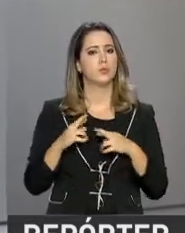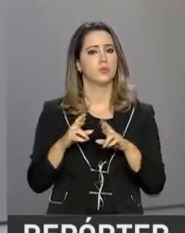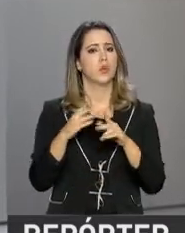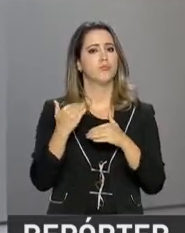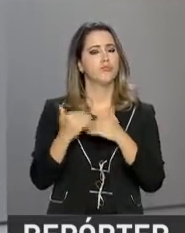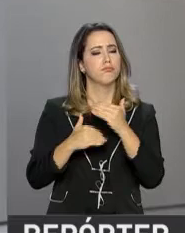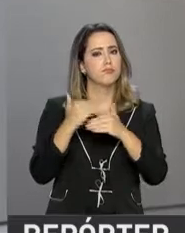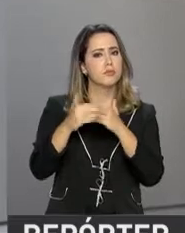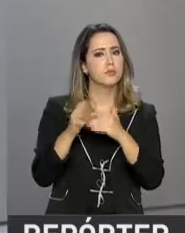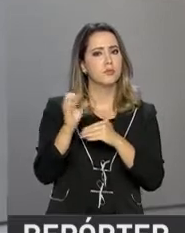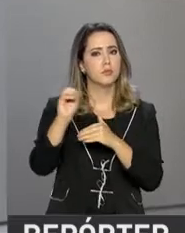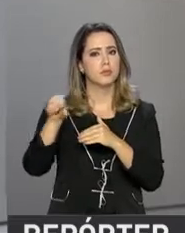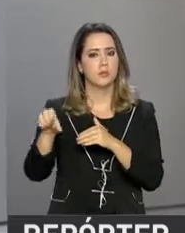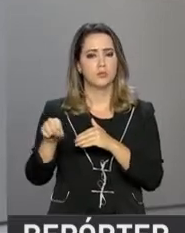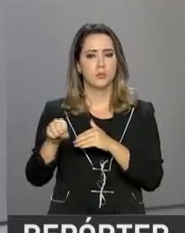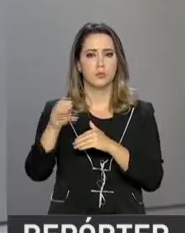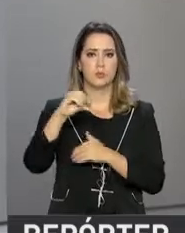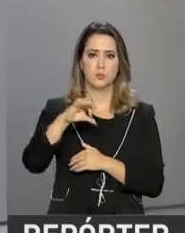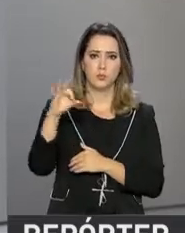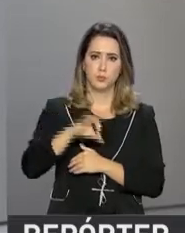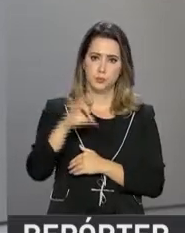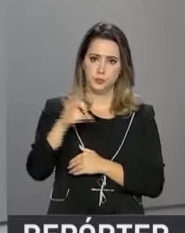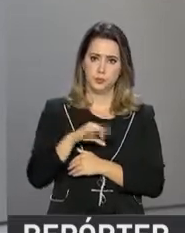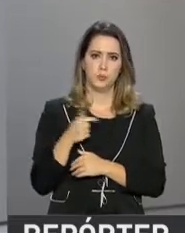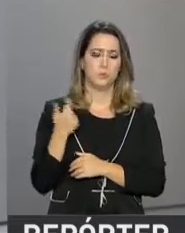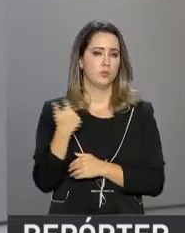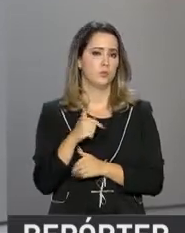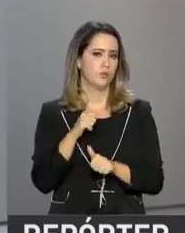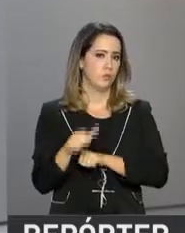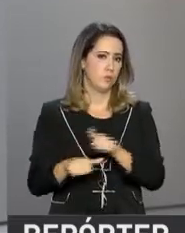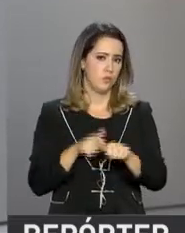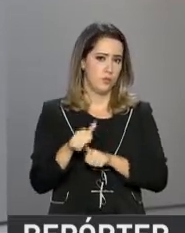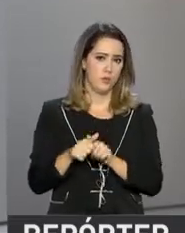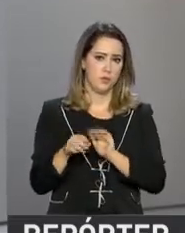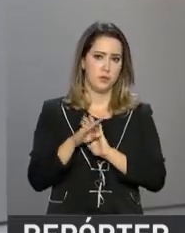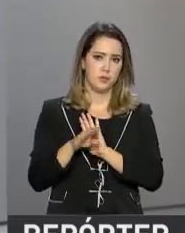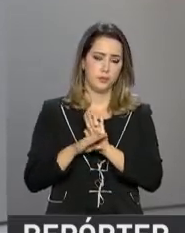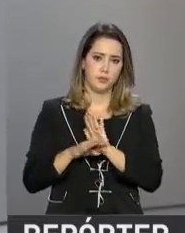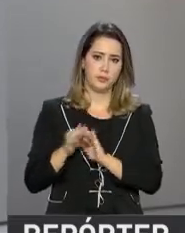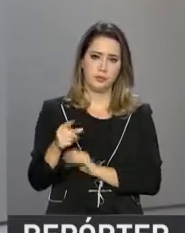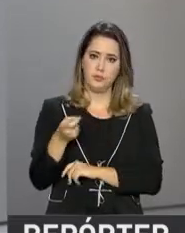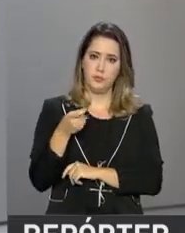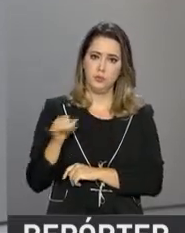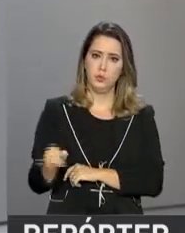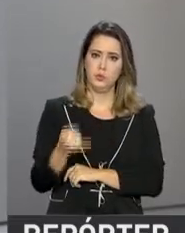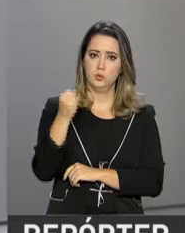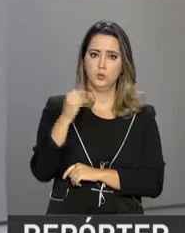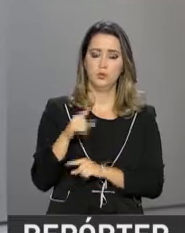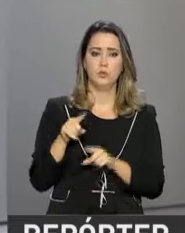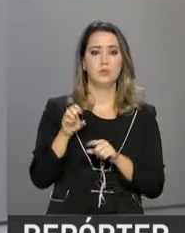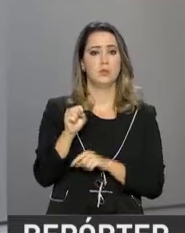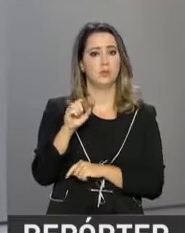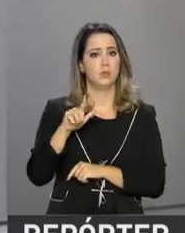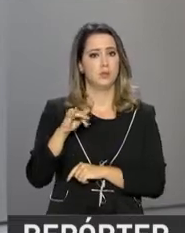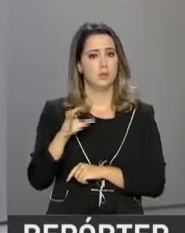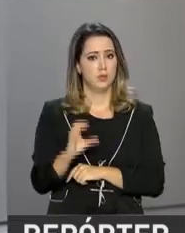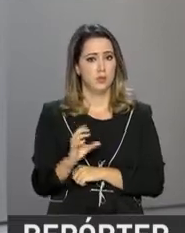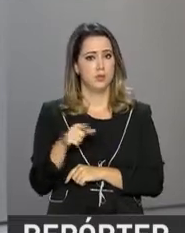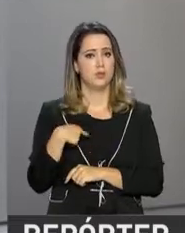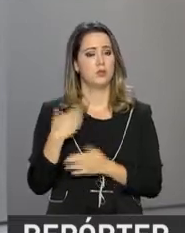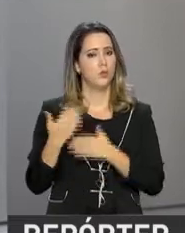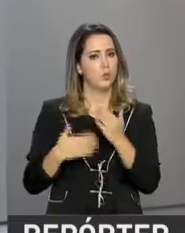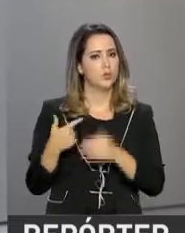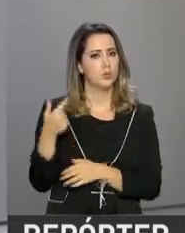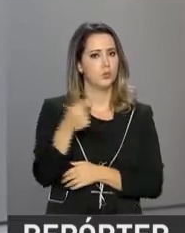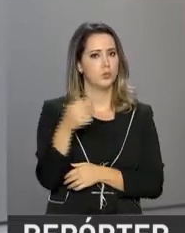subiu para 0,89 por cento não teve alteração na projeção da taxa básica de juros a selic que permanece